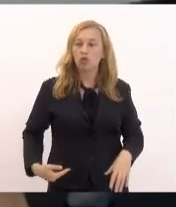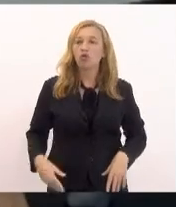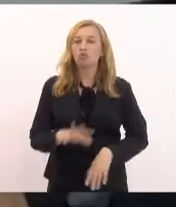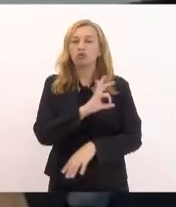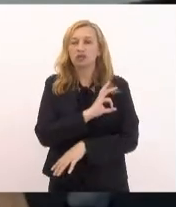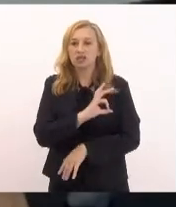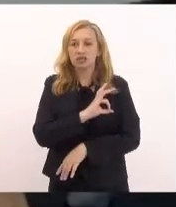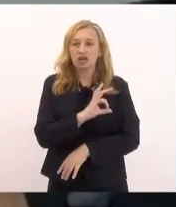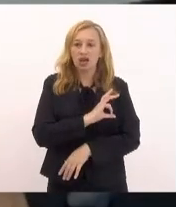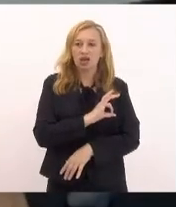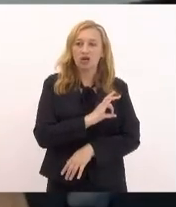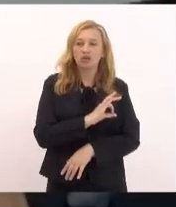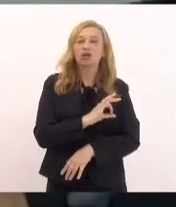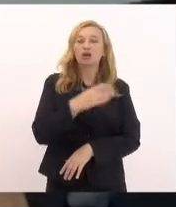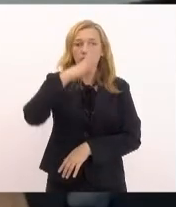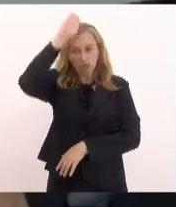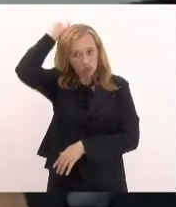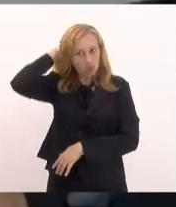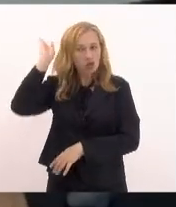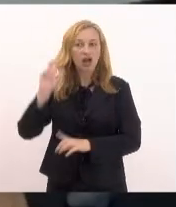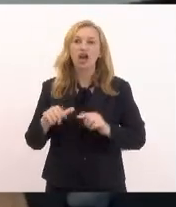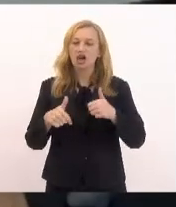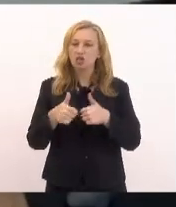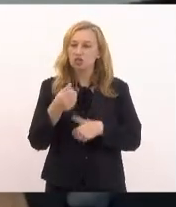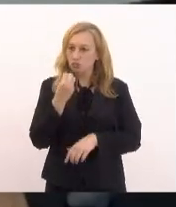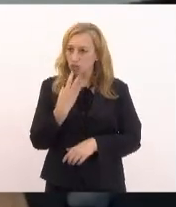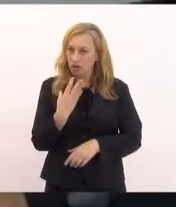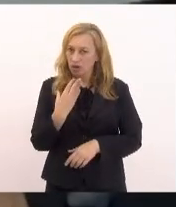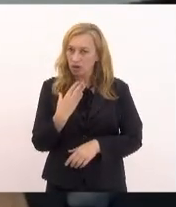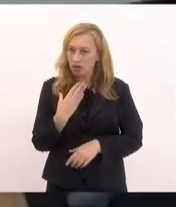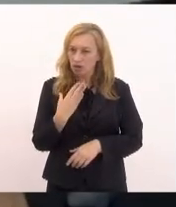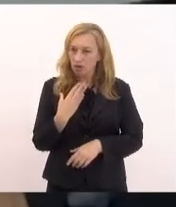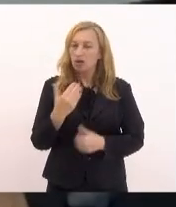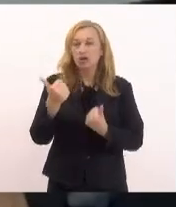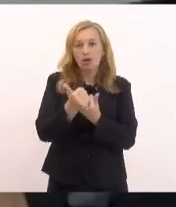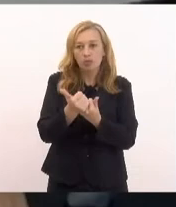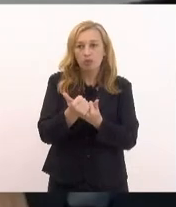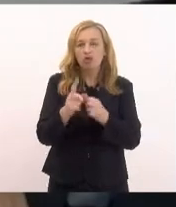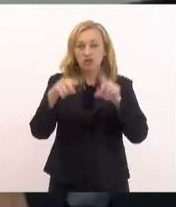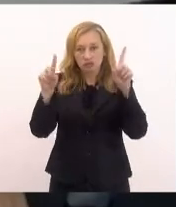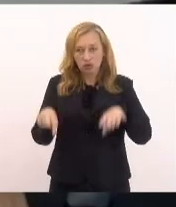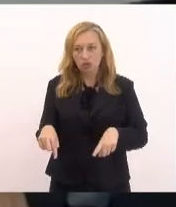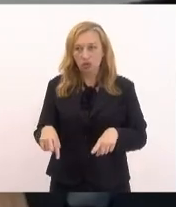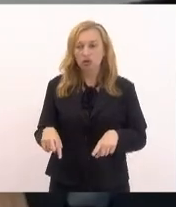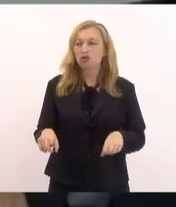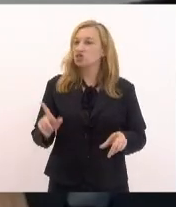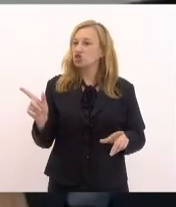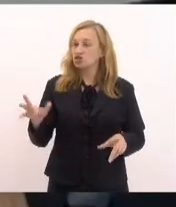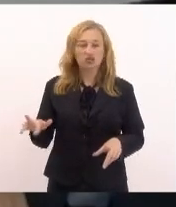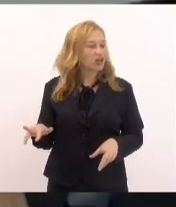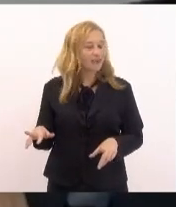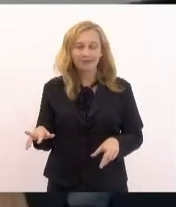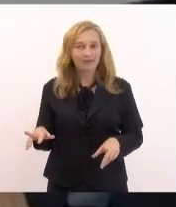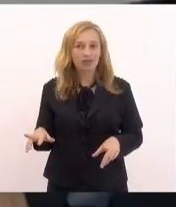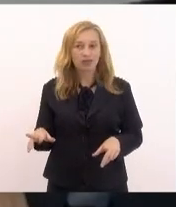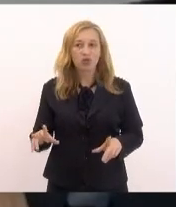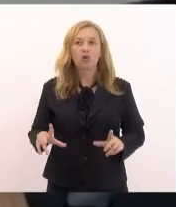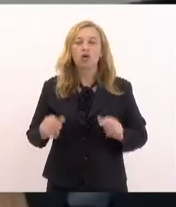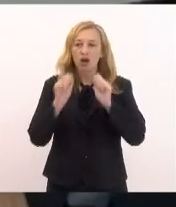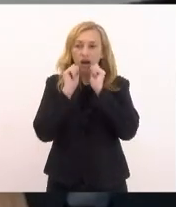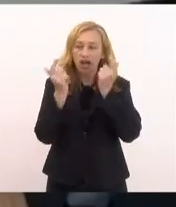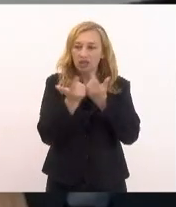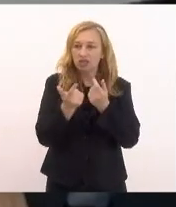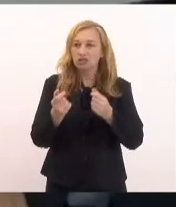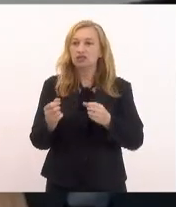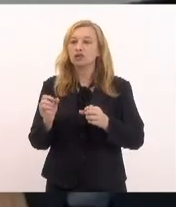militares, bombeiros, agiu de maneira muito categórica e firme em apoio aos servidores, não será diferente a atitude da Assembleia Legislativa em relação